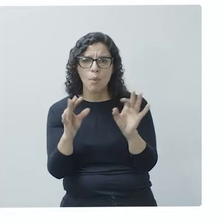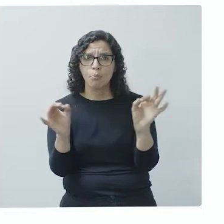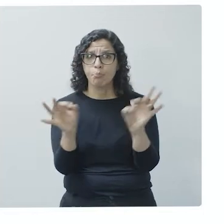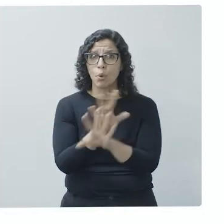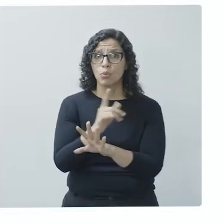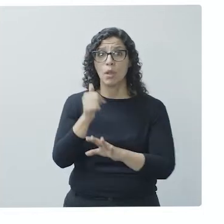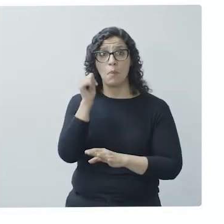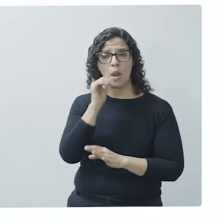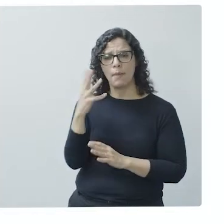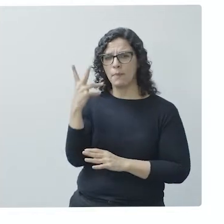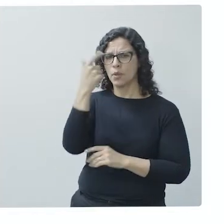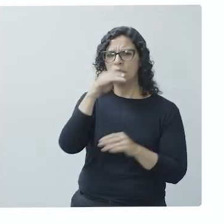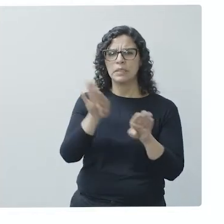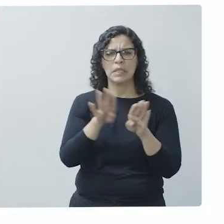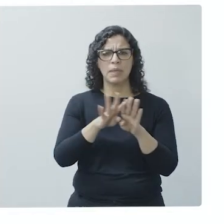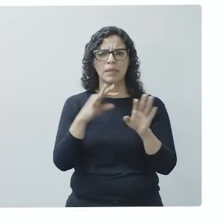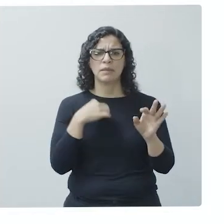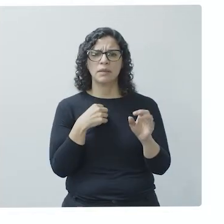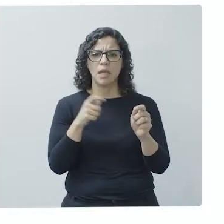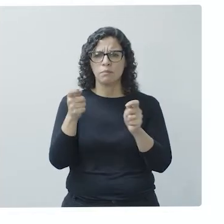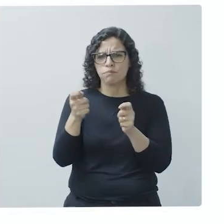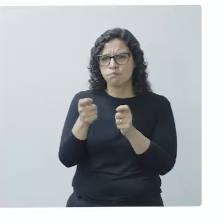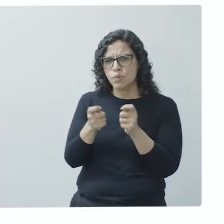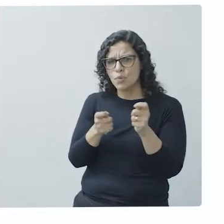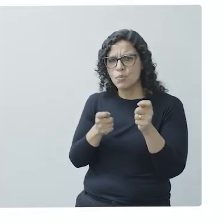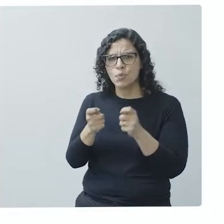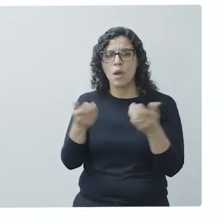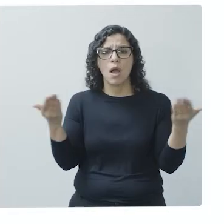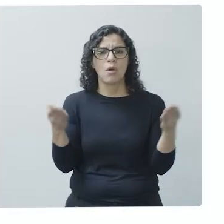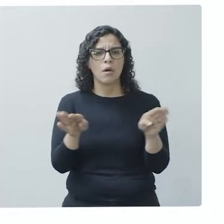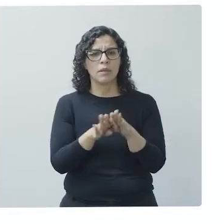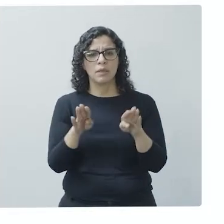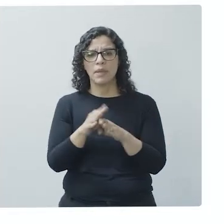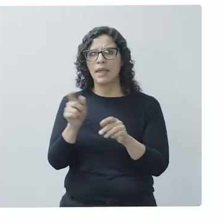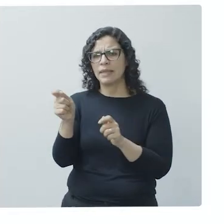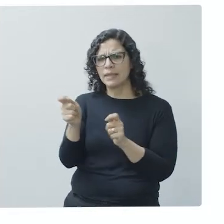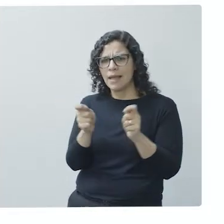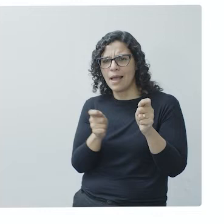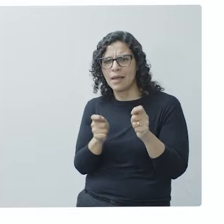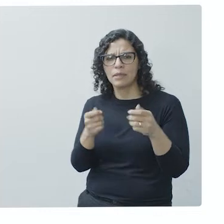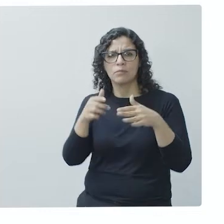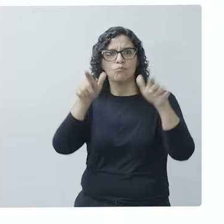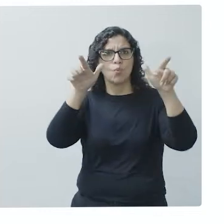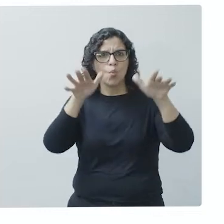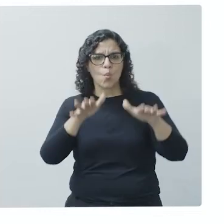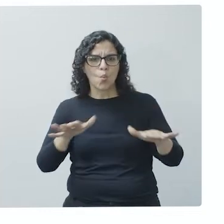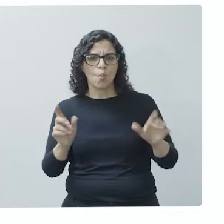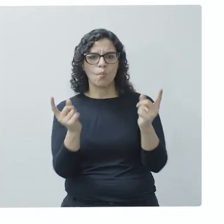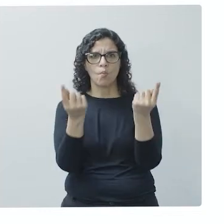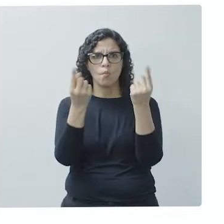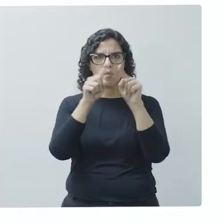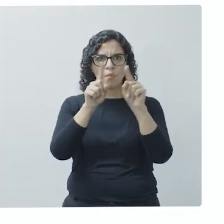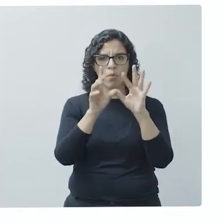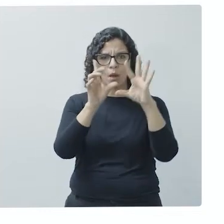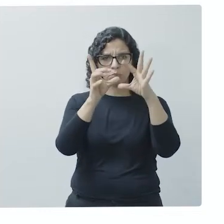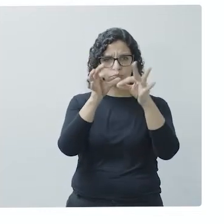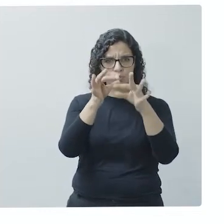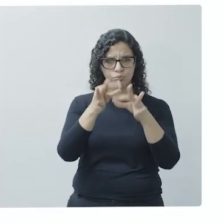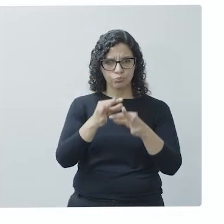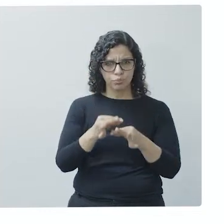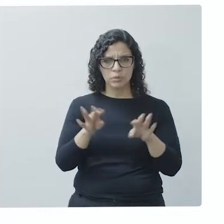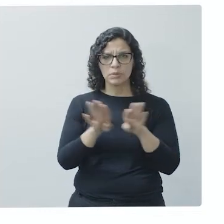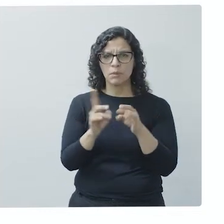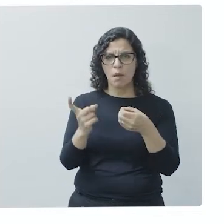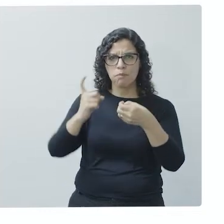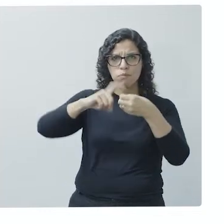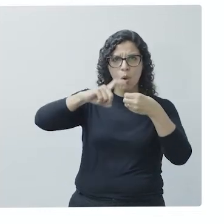bela dama e puxava a um lado ou outro, arregaçava daqui ou dali, alisando,